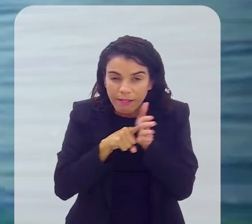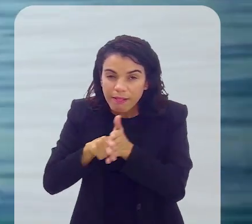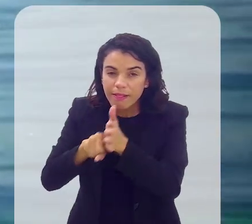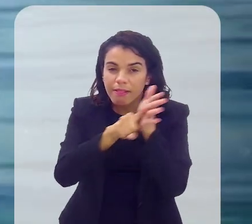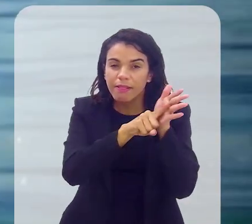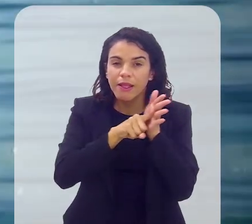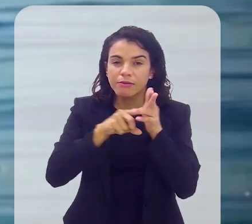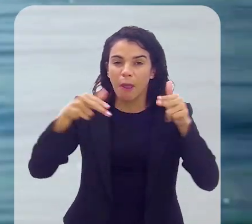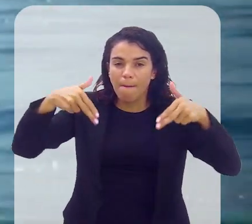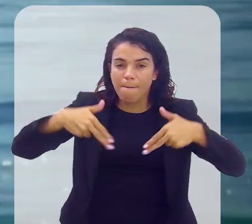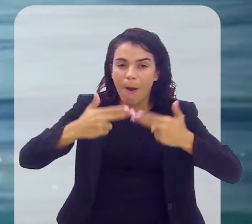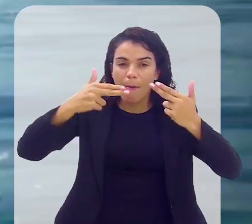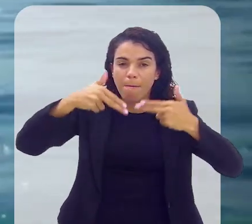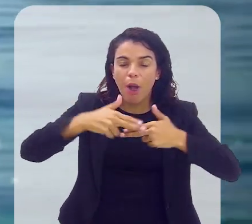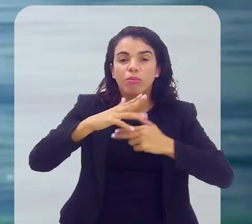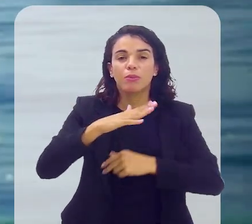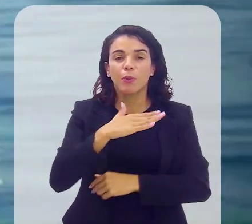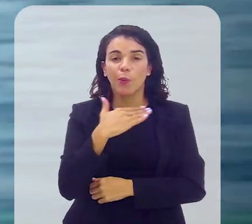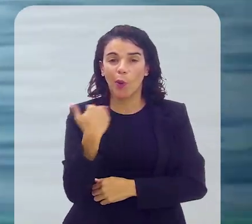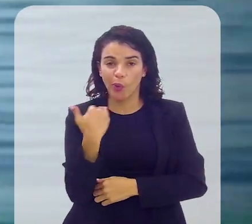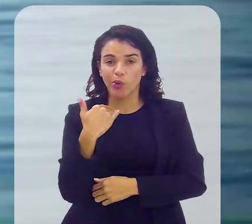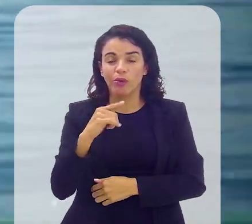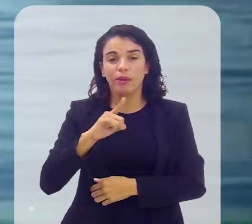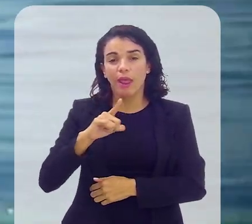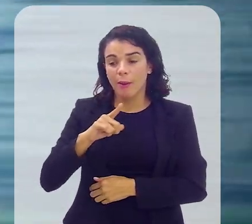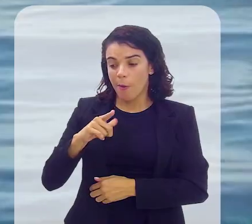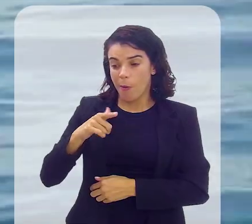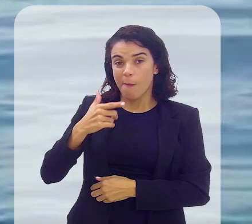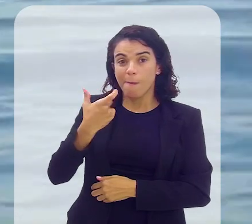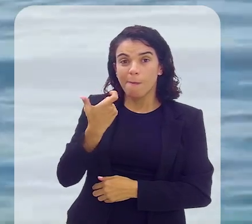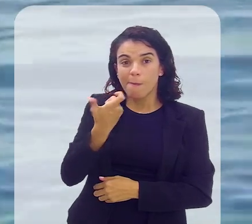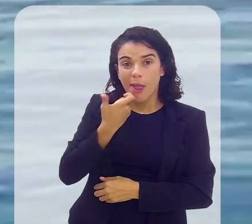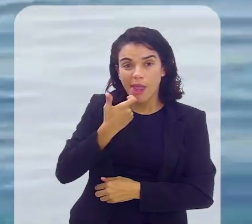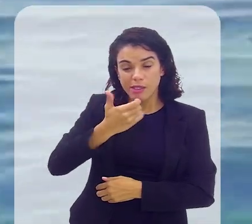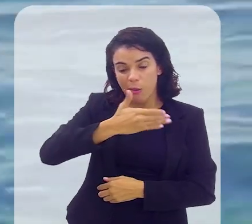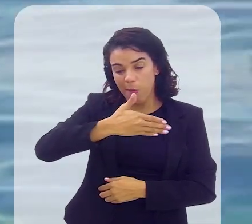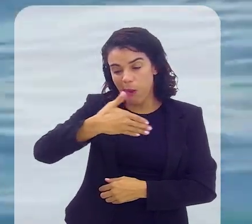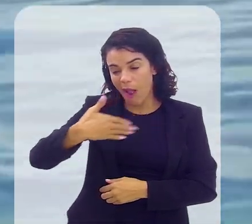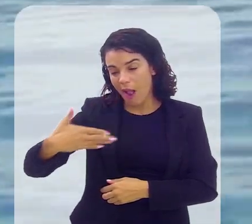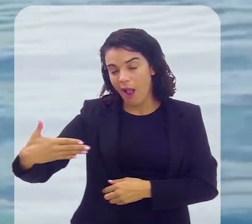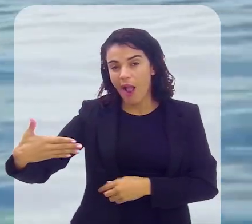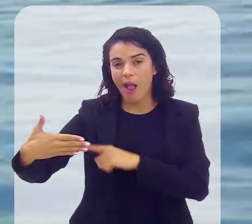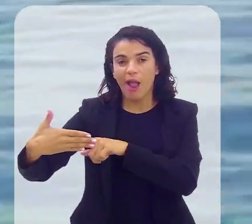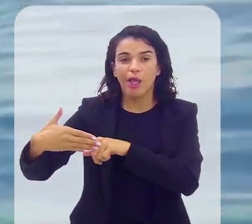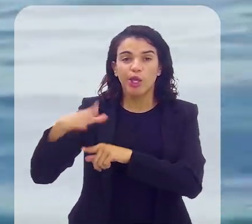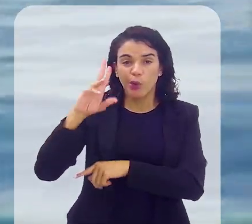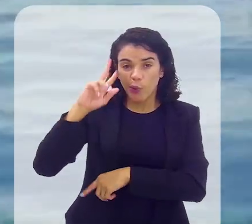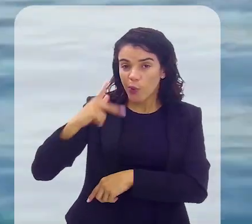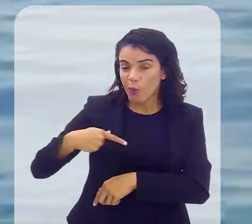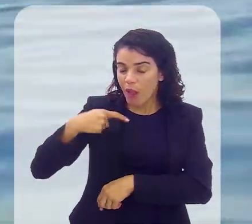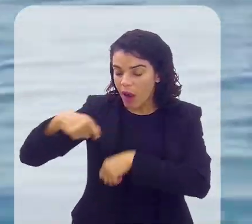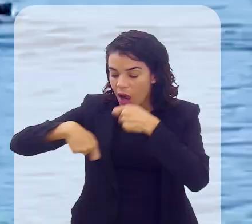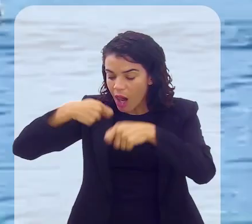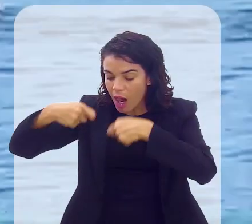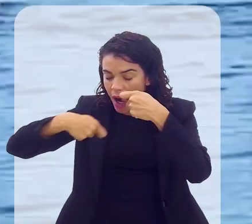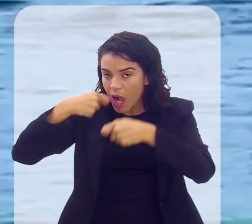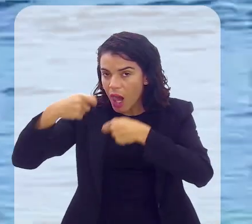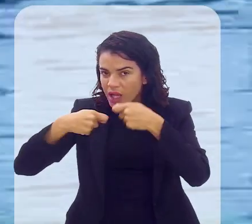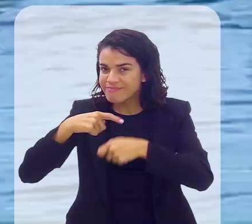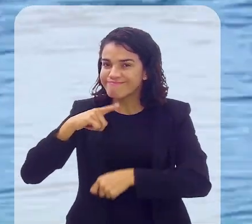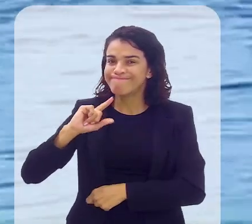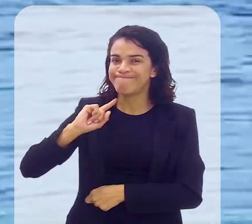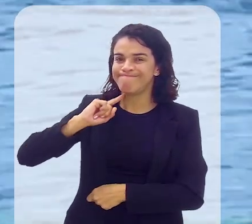mortos indicam que o mar e, consequentemente, os peixes que golfinhos e humanos consomem